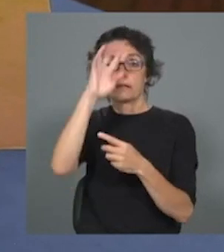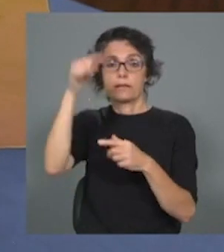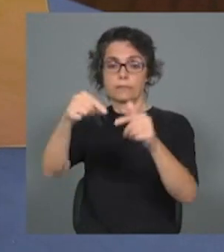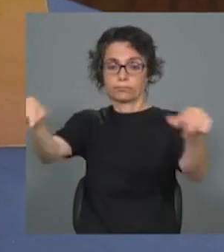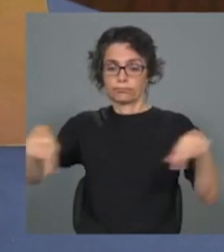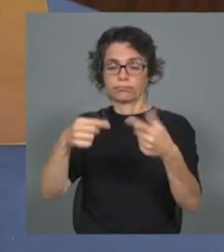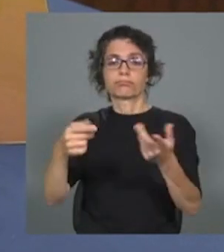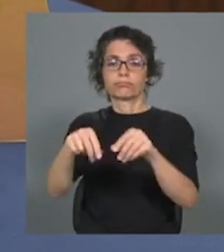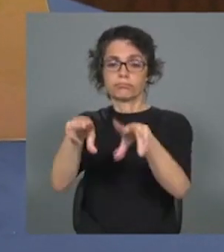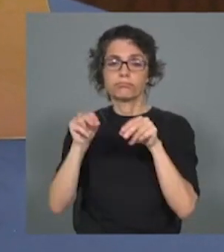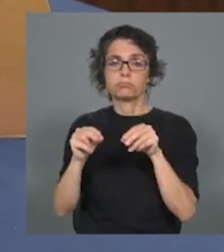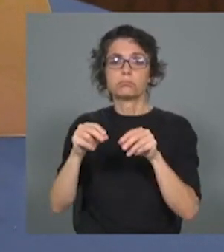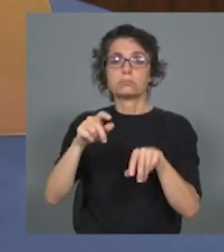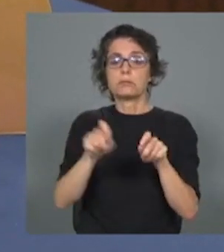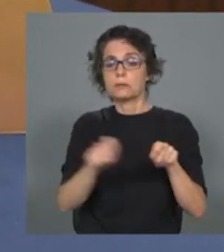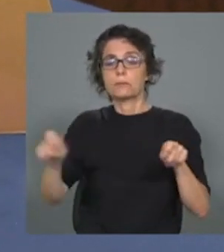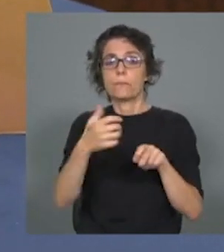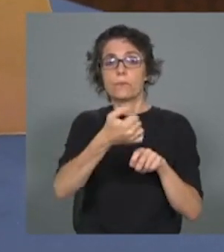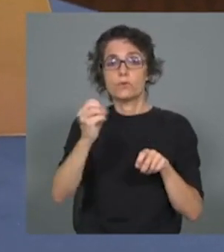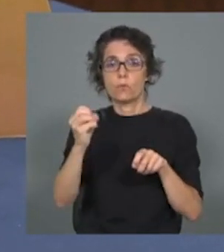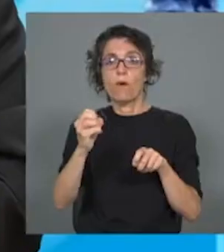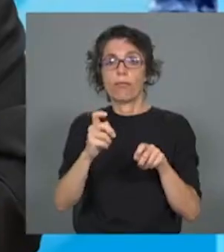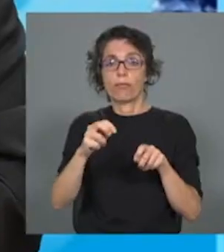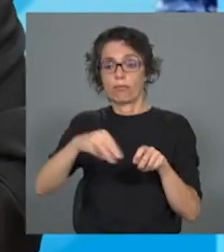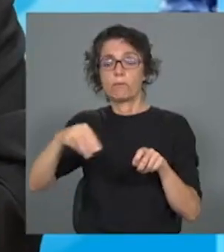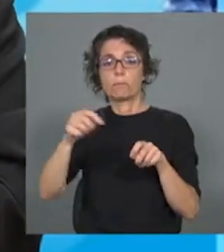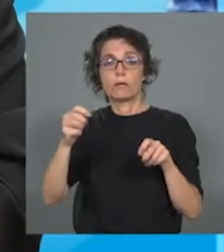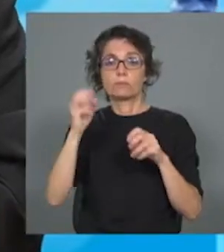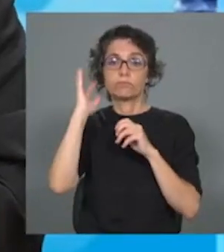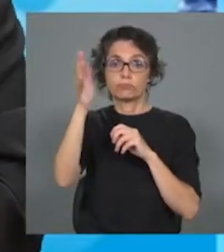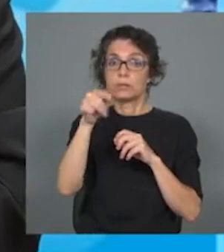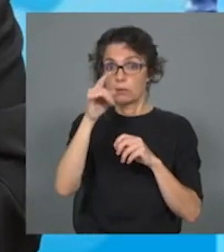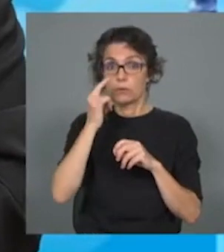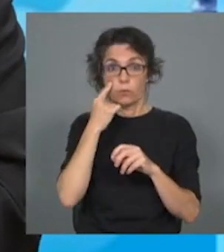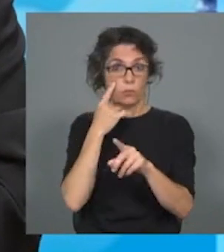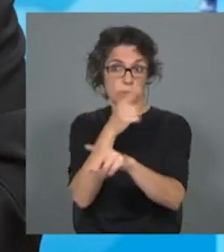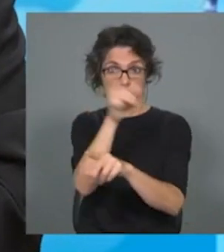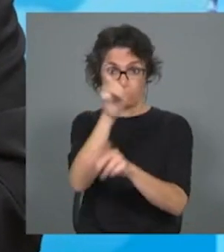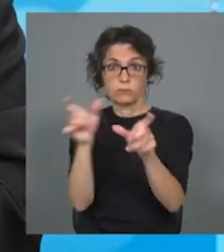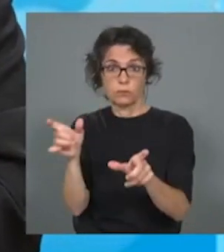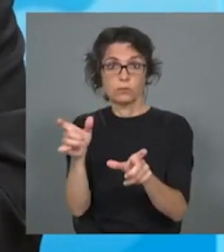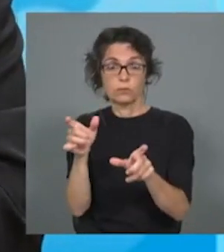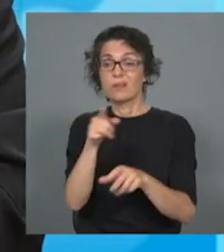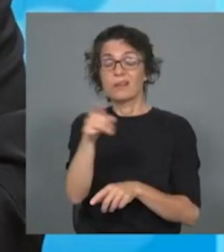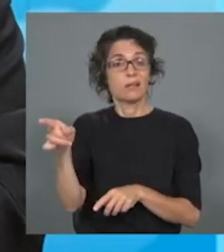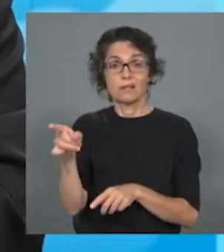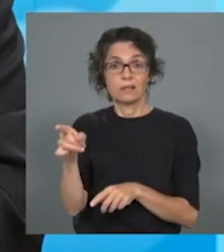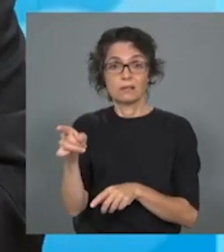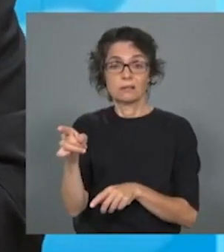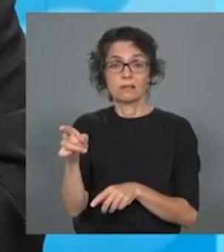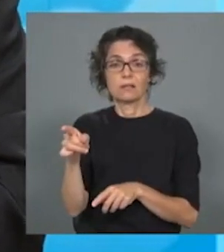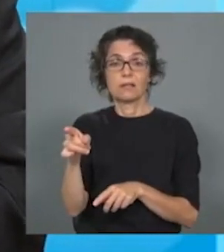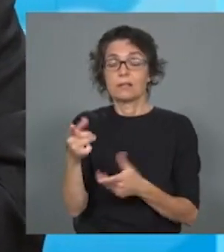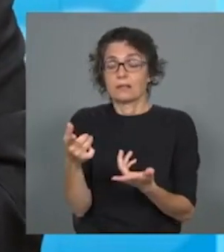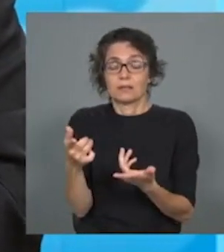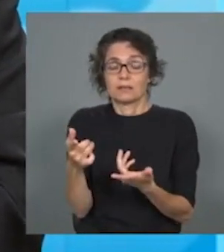metros de mata para a segurança de todos. Eu tenho conhecimento direto de pessoas que não encontram ninguém que faça